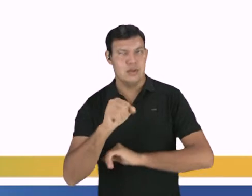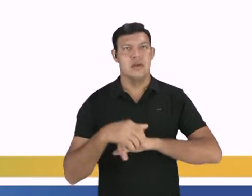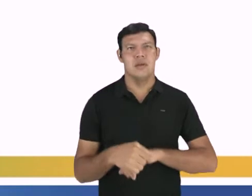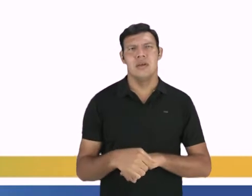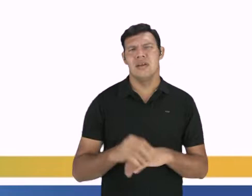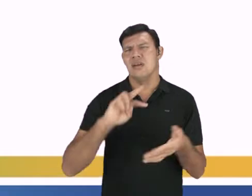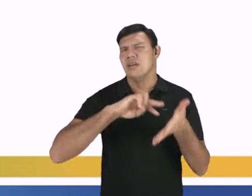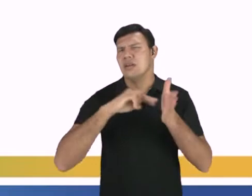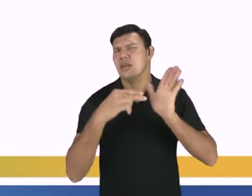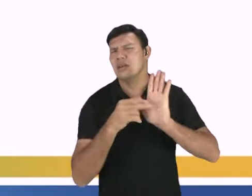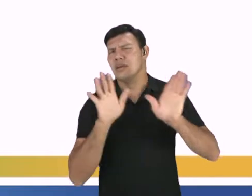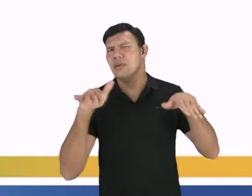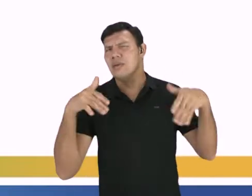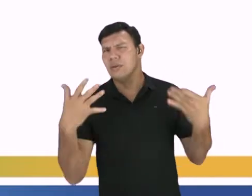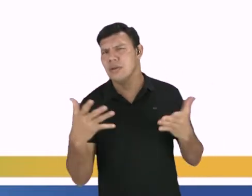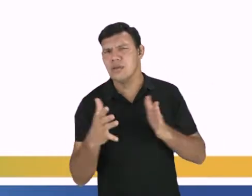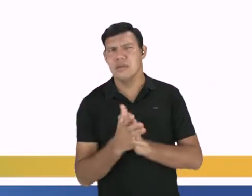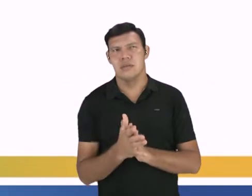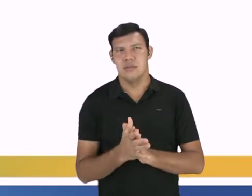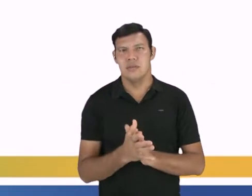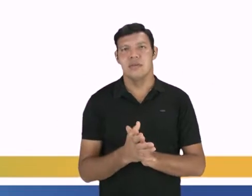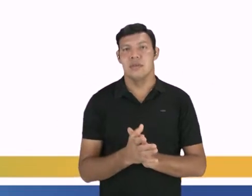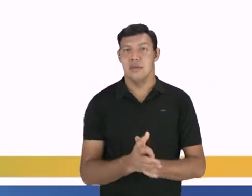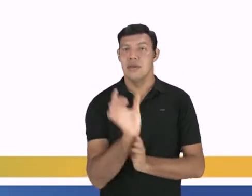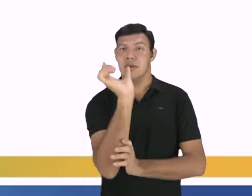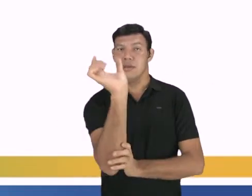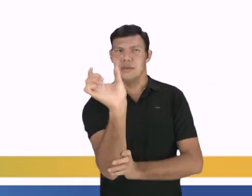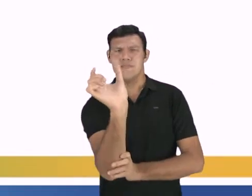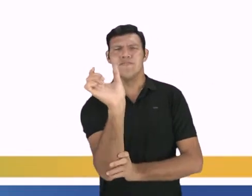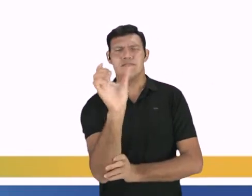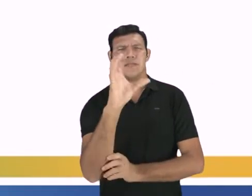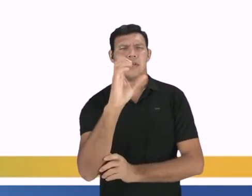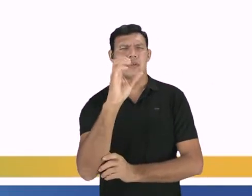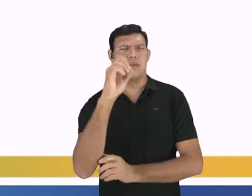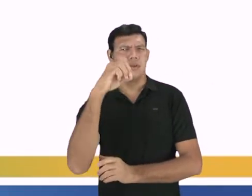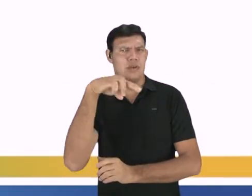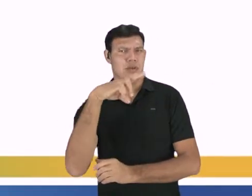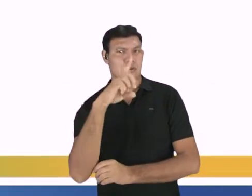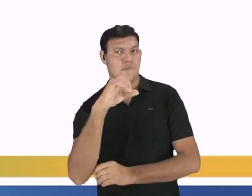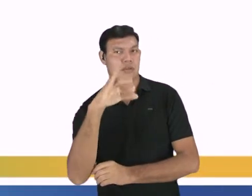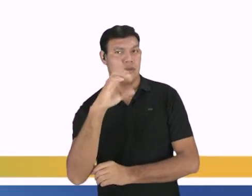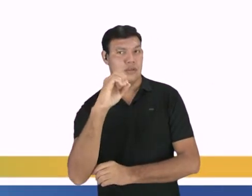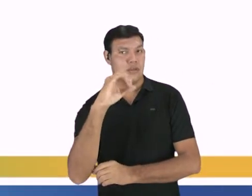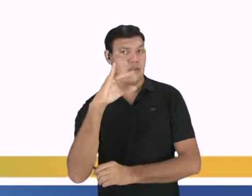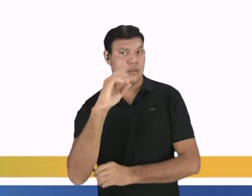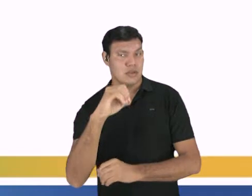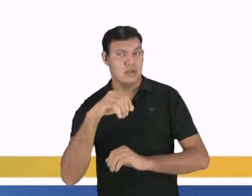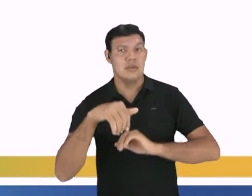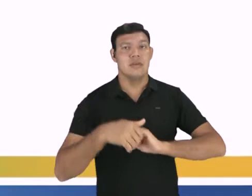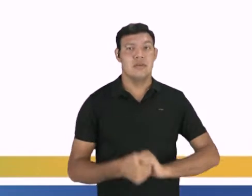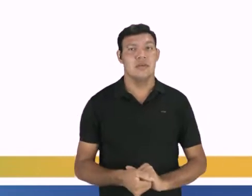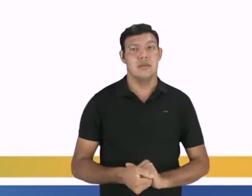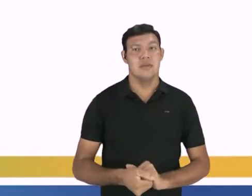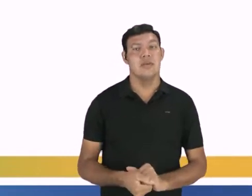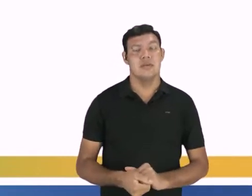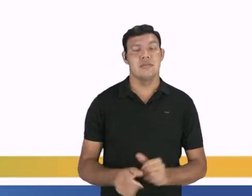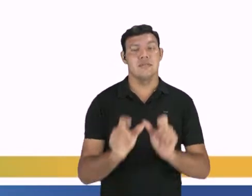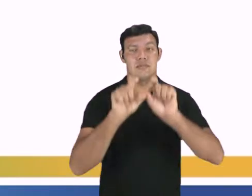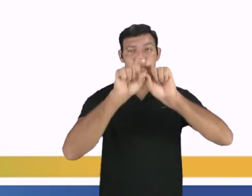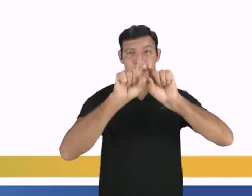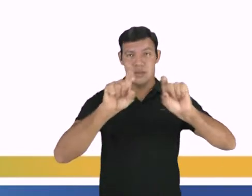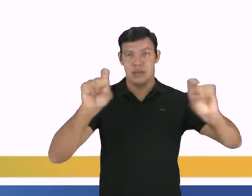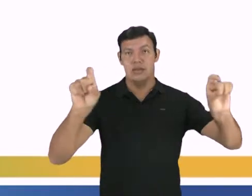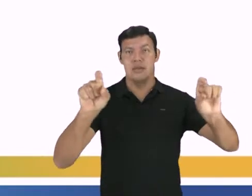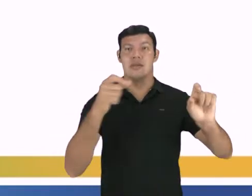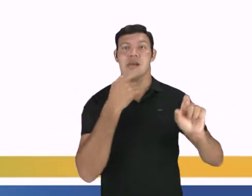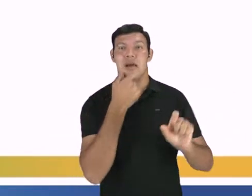Primeiro, o que são condicionais? O que são sentenças condicionais? Conditional sentences, orações condicionais,